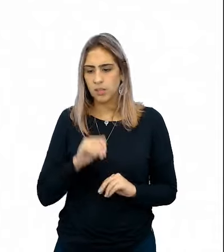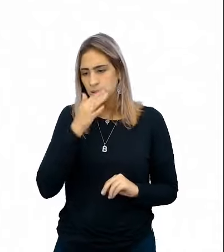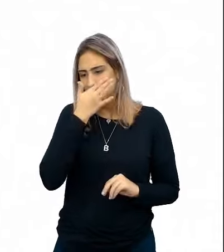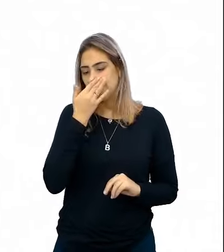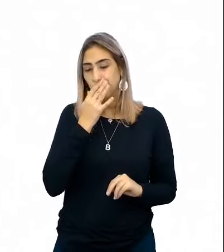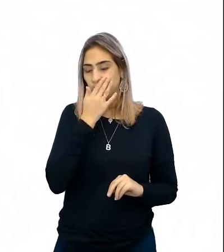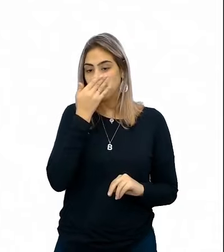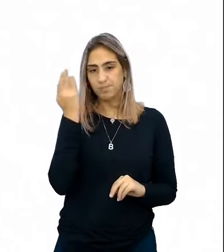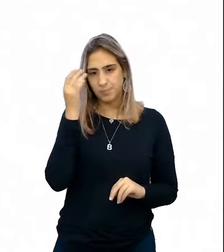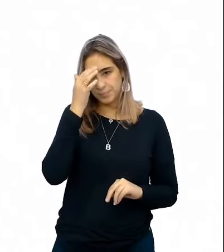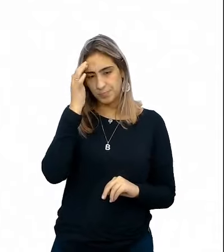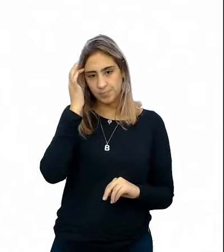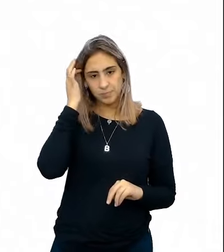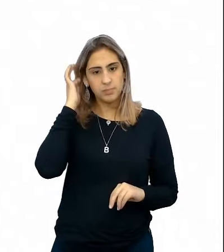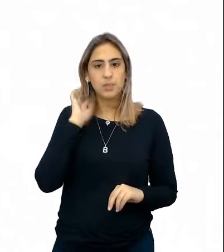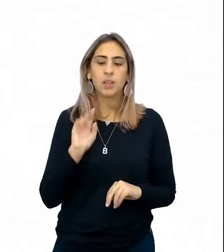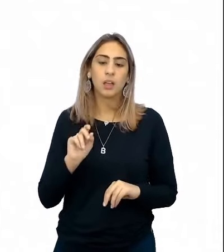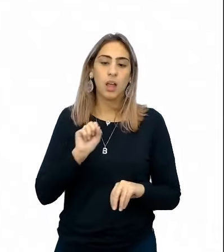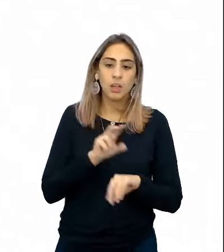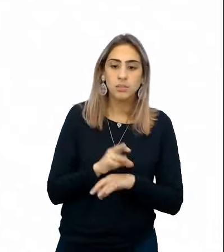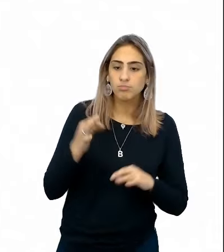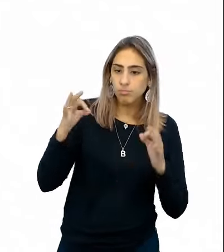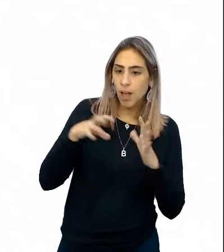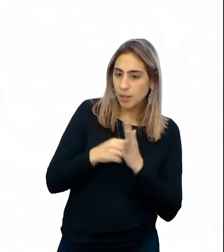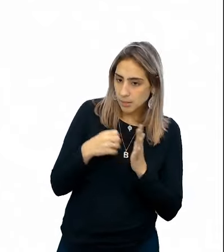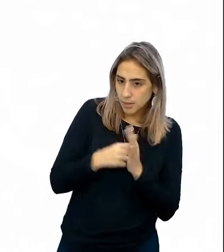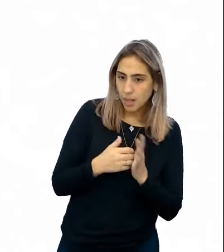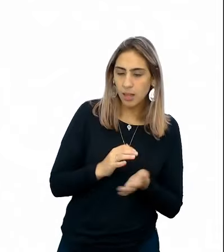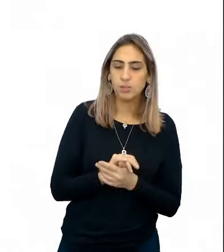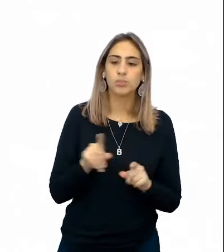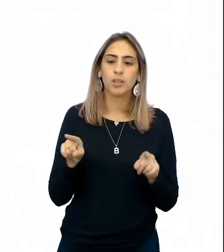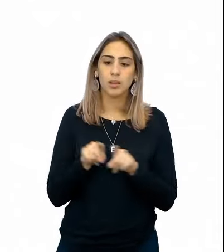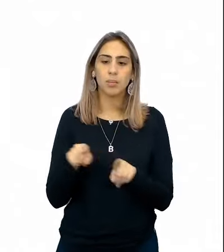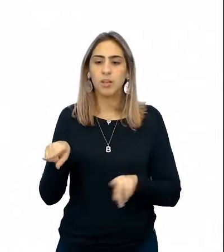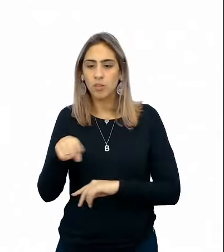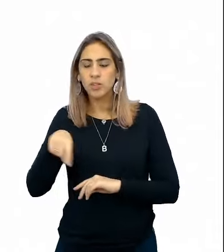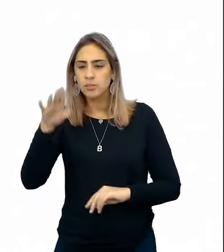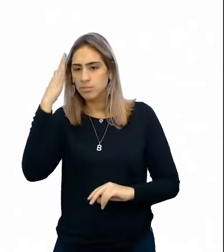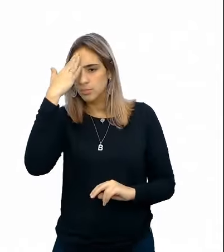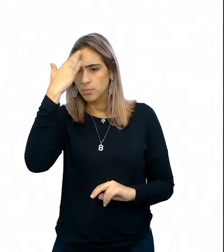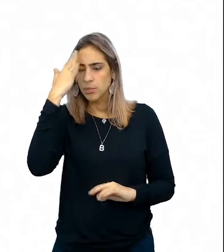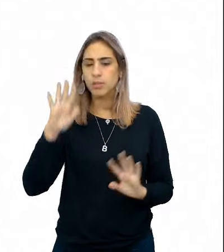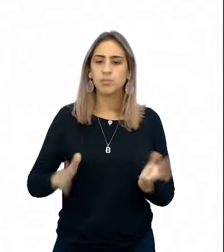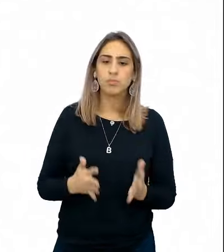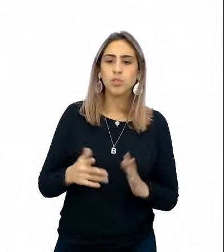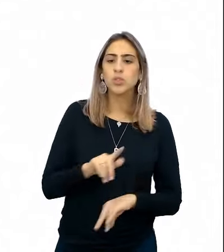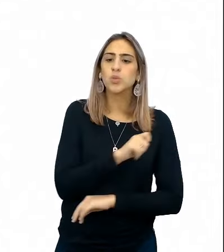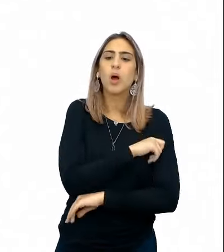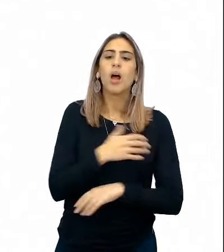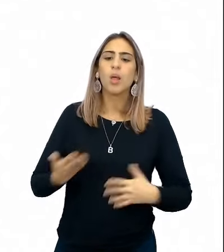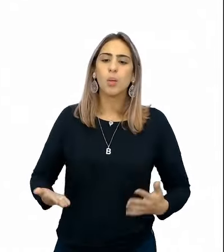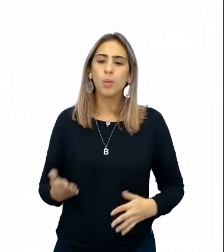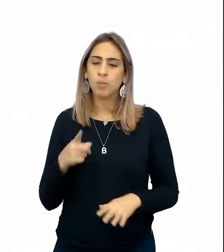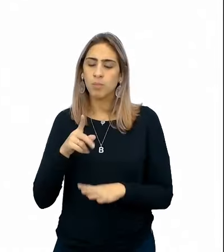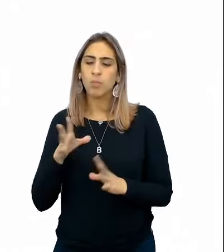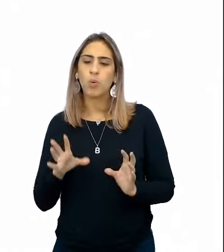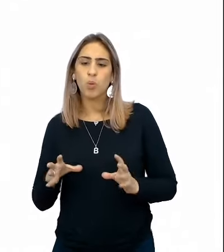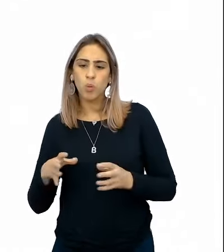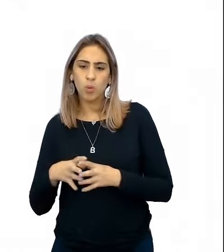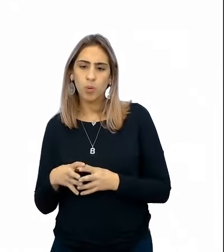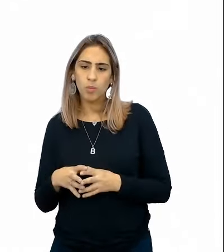essa entrada, esse acesso, e aí vocês saberão o desempenho dos estudantes por turma